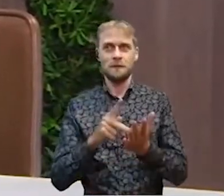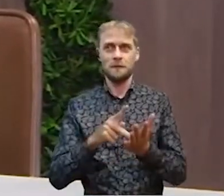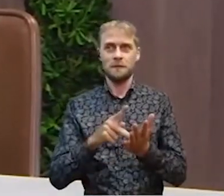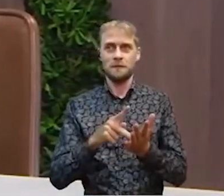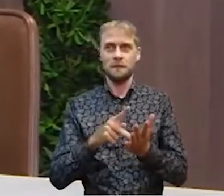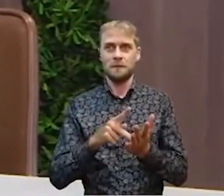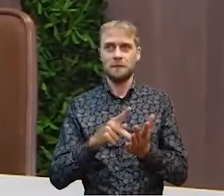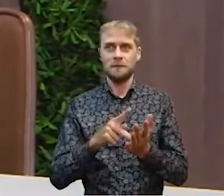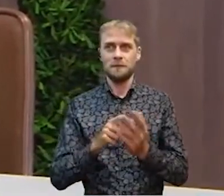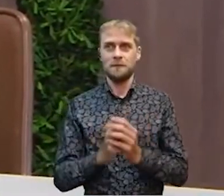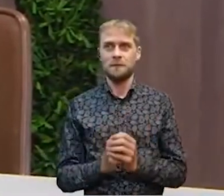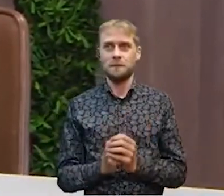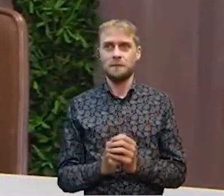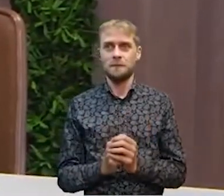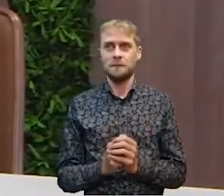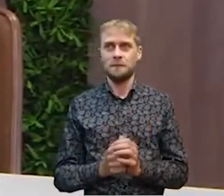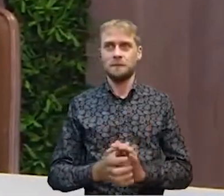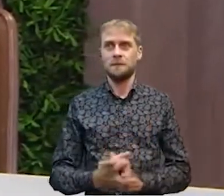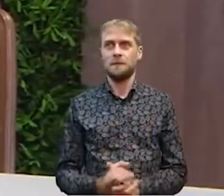Nos ouvem, nos escutam?